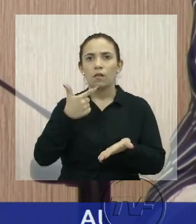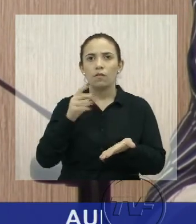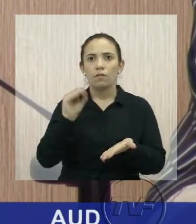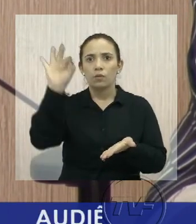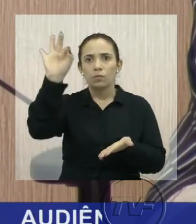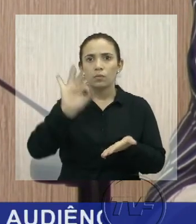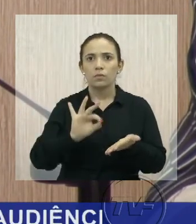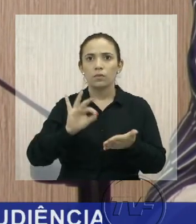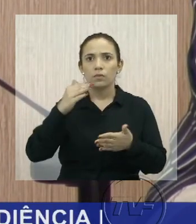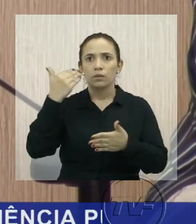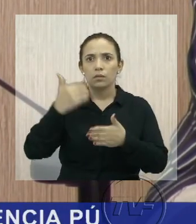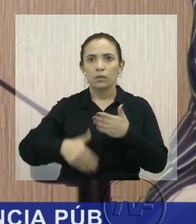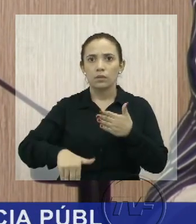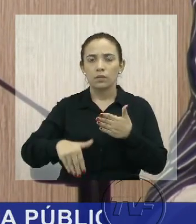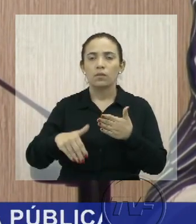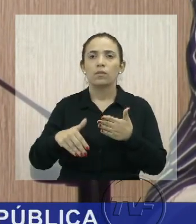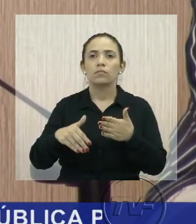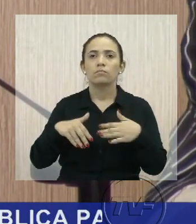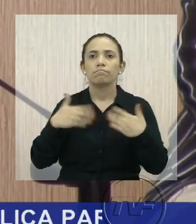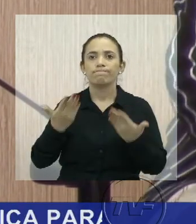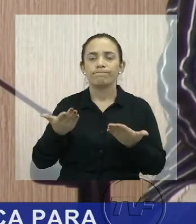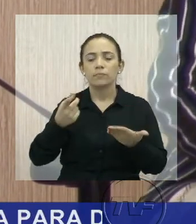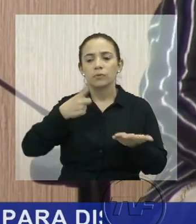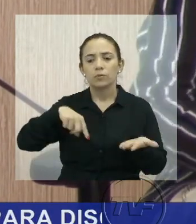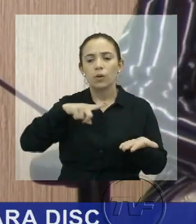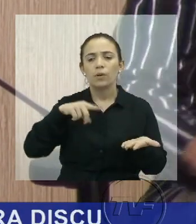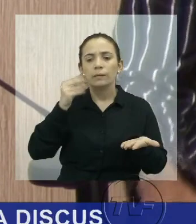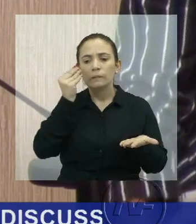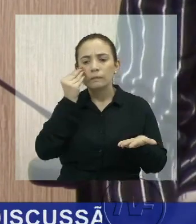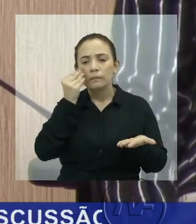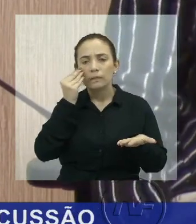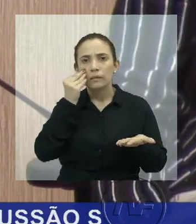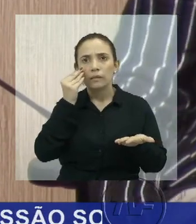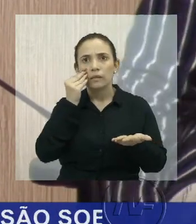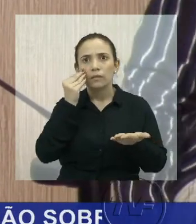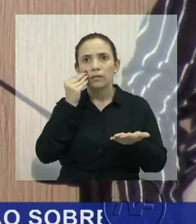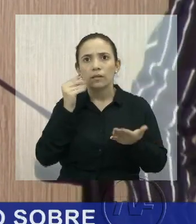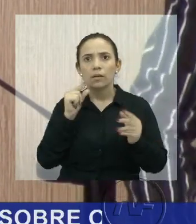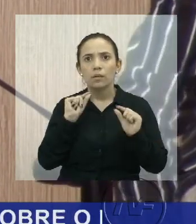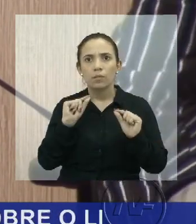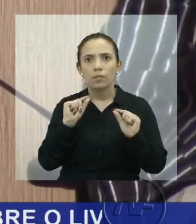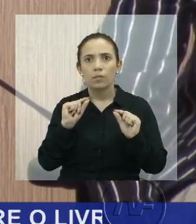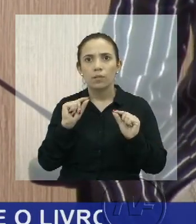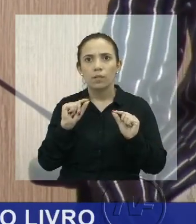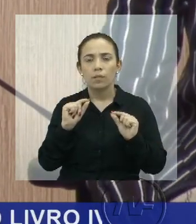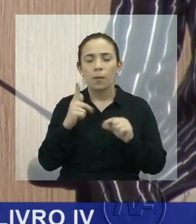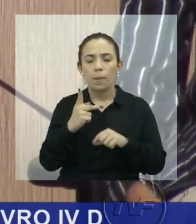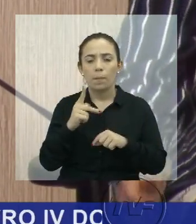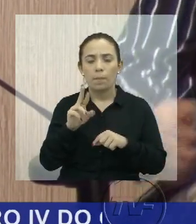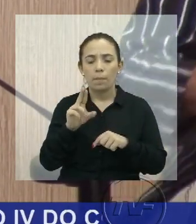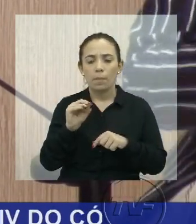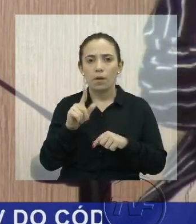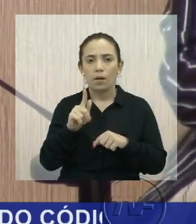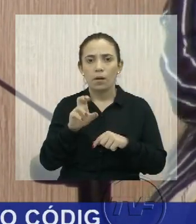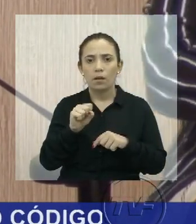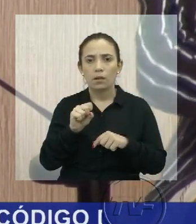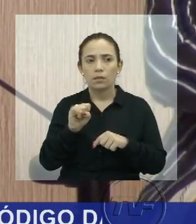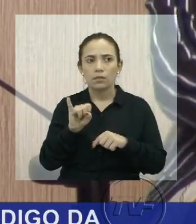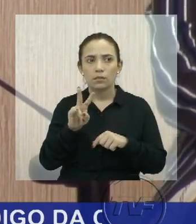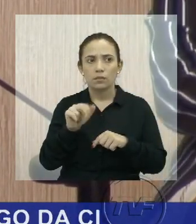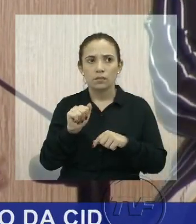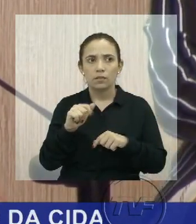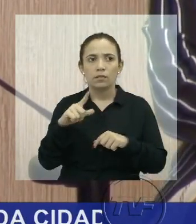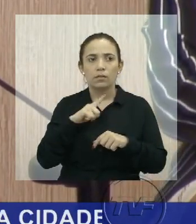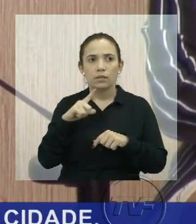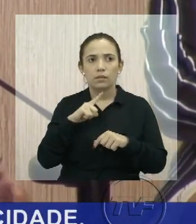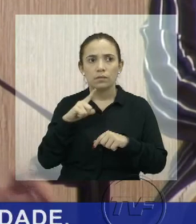de desconto. Então, a gente tenta ter uma ação progressiva para distinguir aquele que sabe,